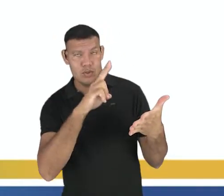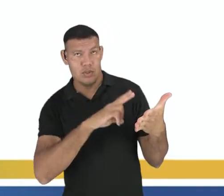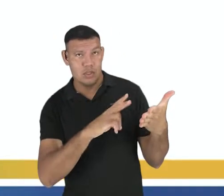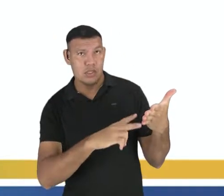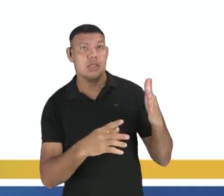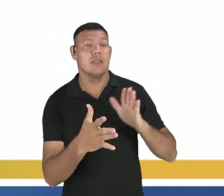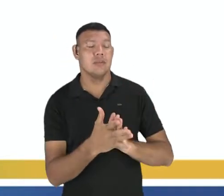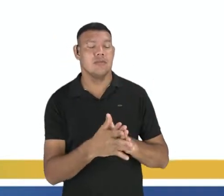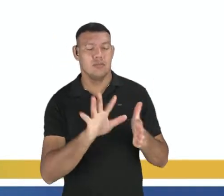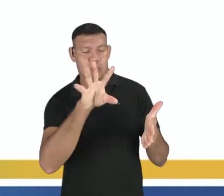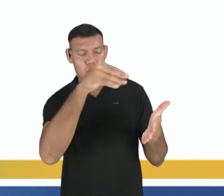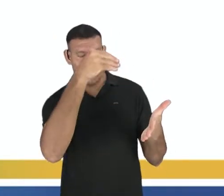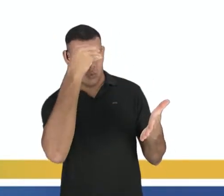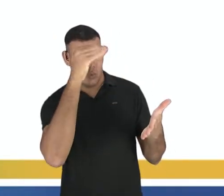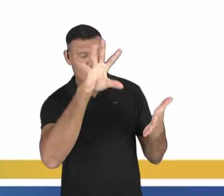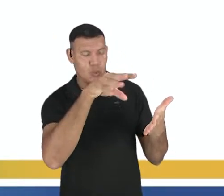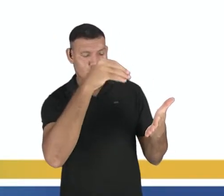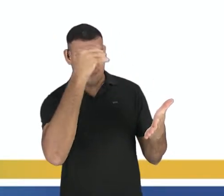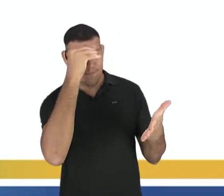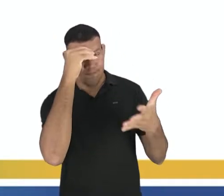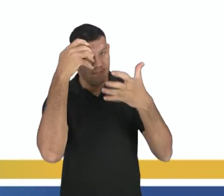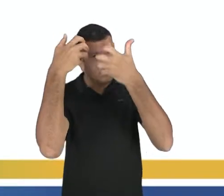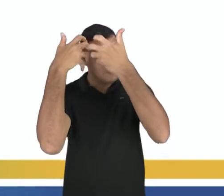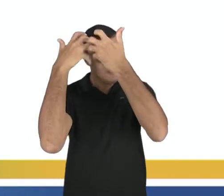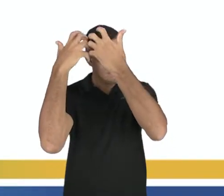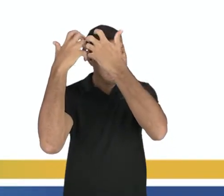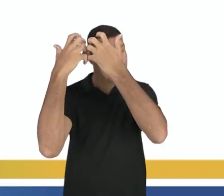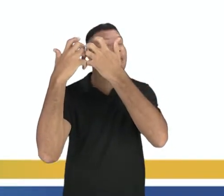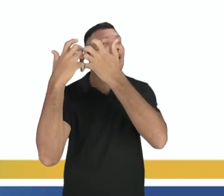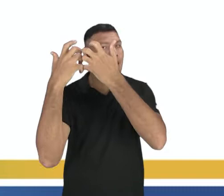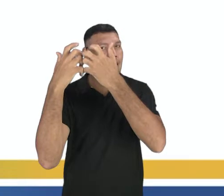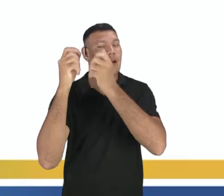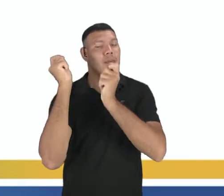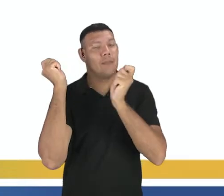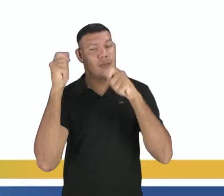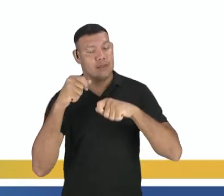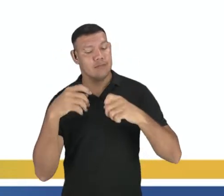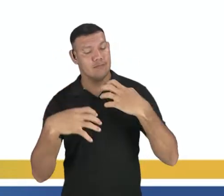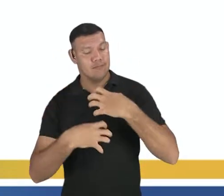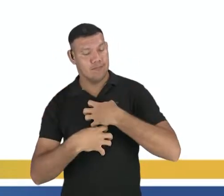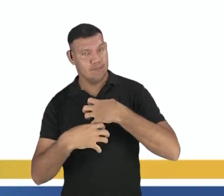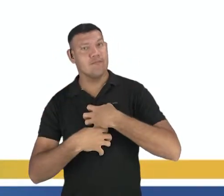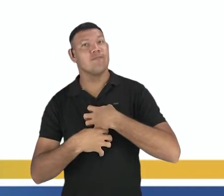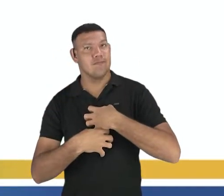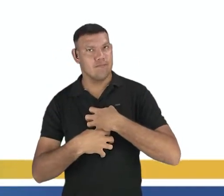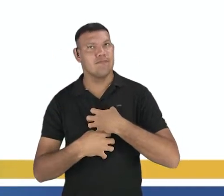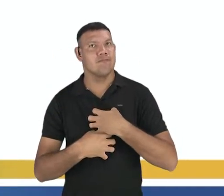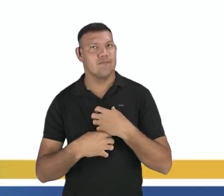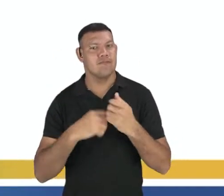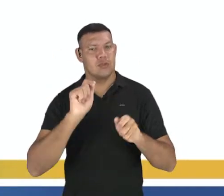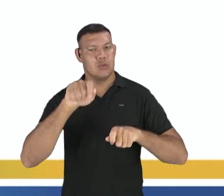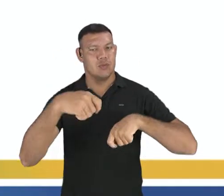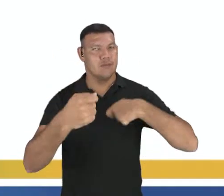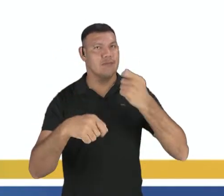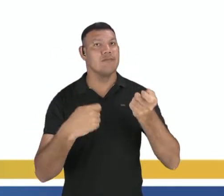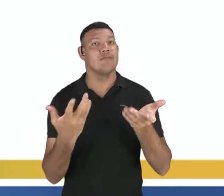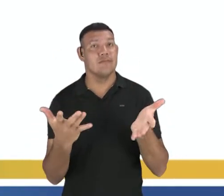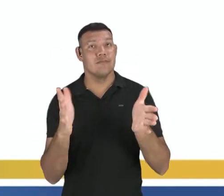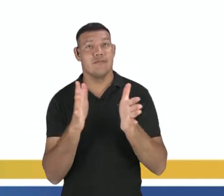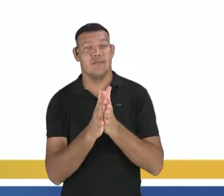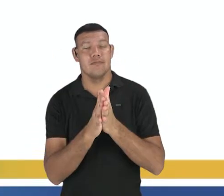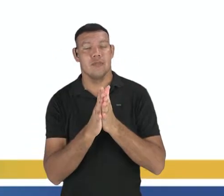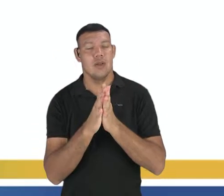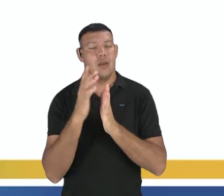de compreensão mais abrangente em que o leitor dá sentido a esses sinais. Nesta direção